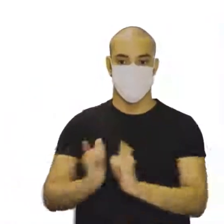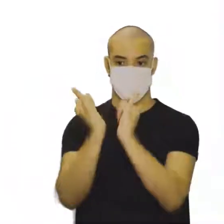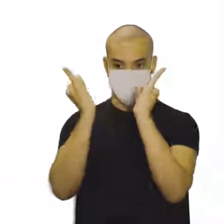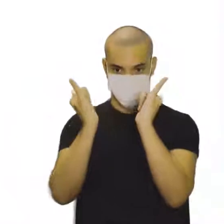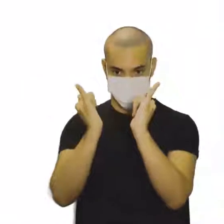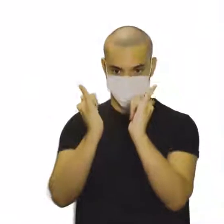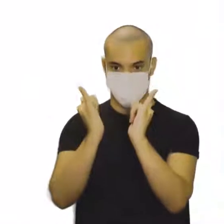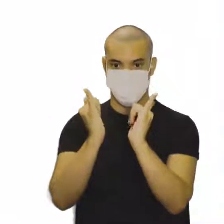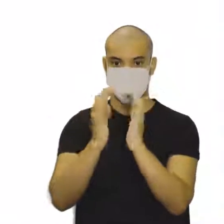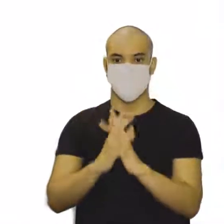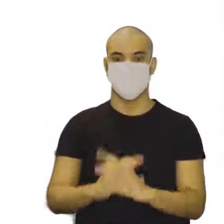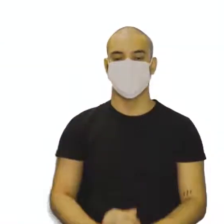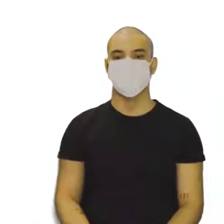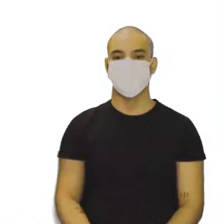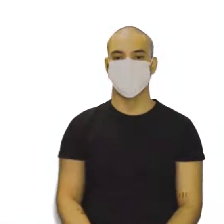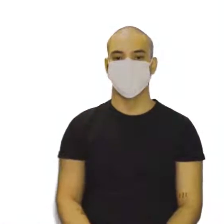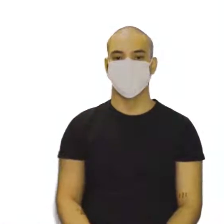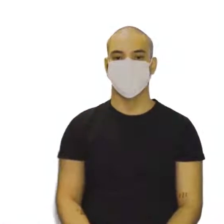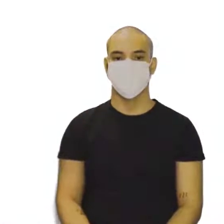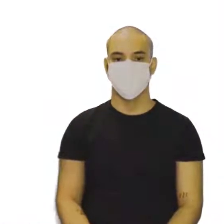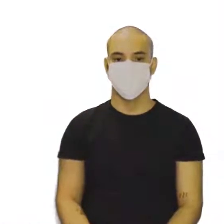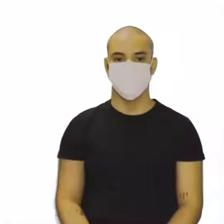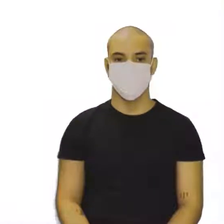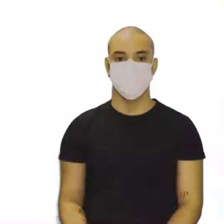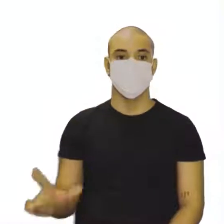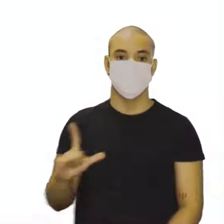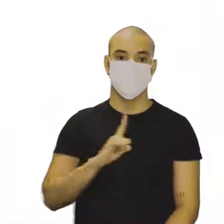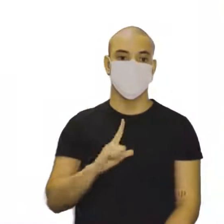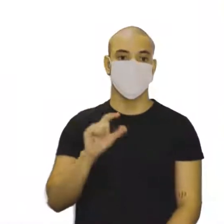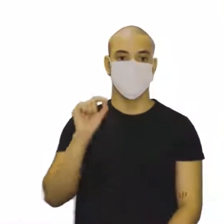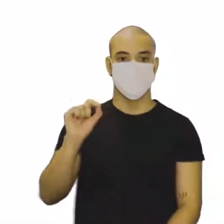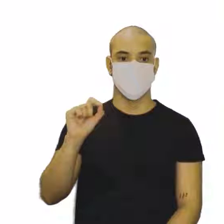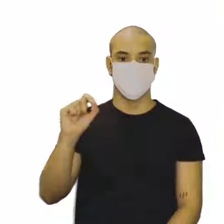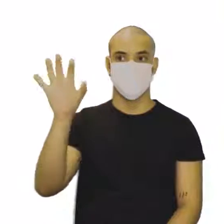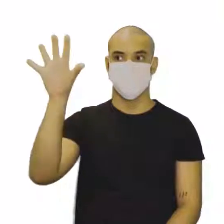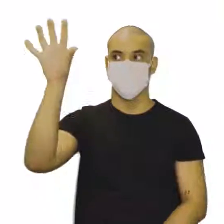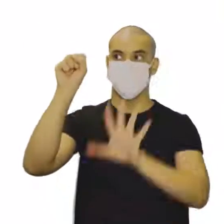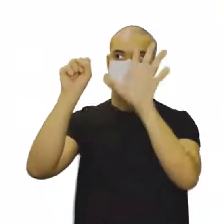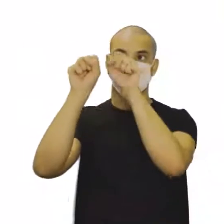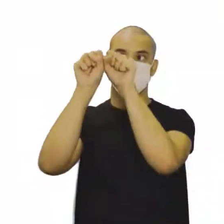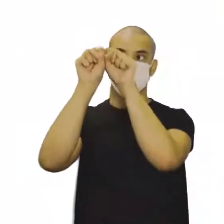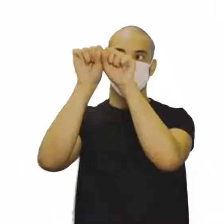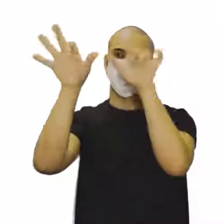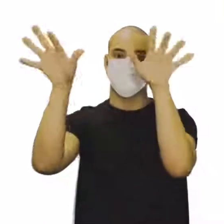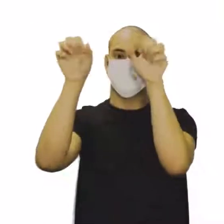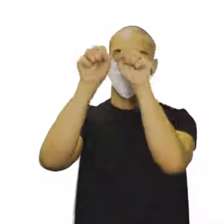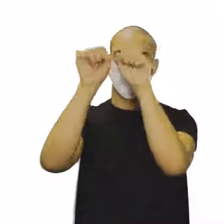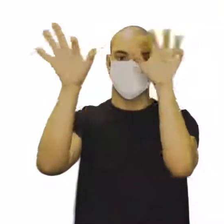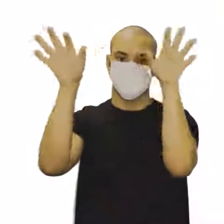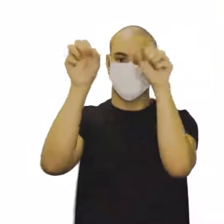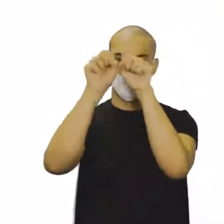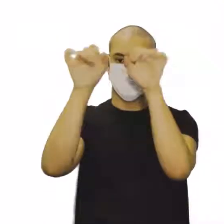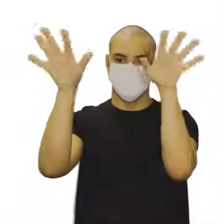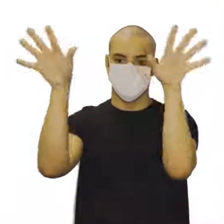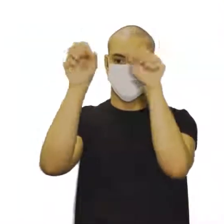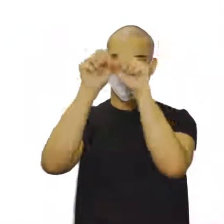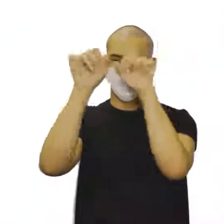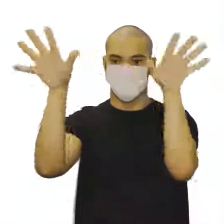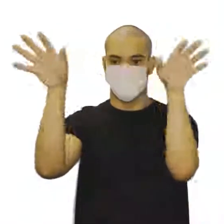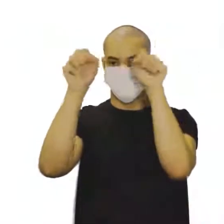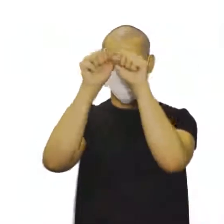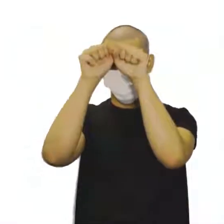hidroelétrica, aqui é só um exemplo, ok? Nós temos aqui, ó, a transmissão, através aqui,